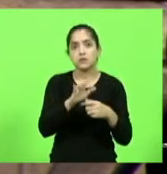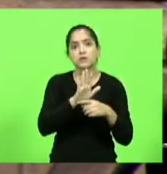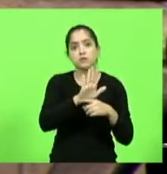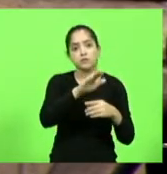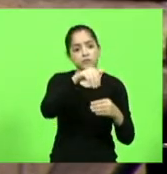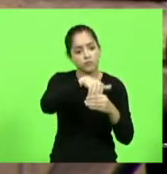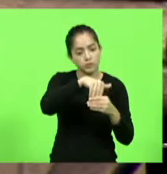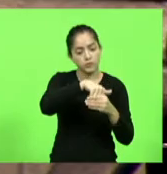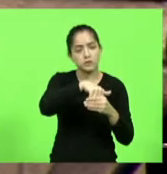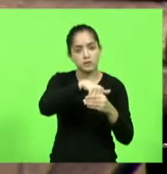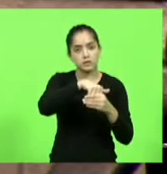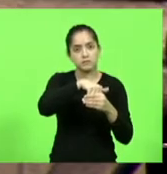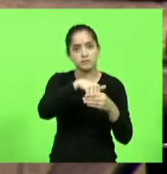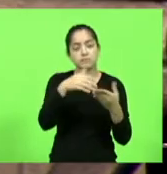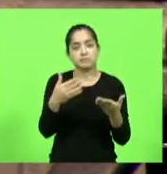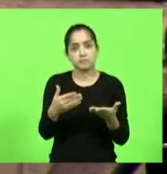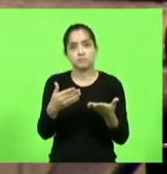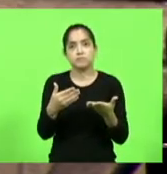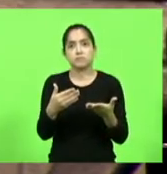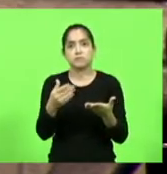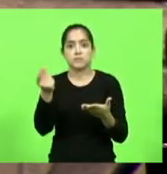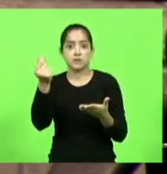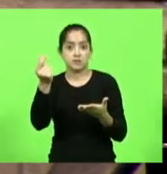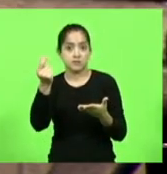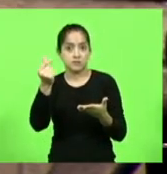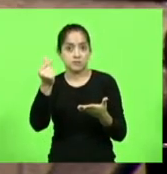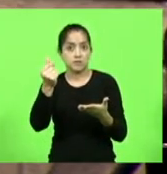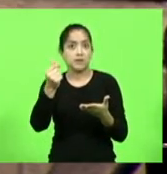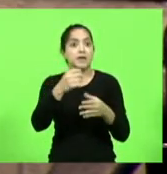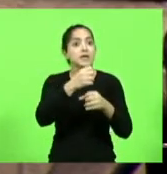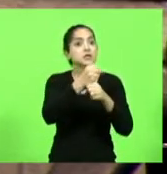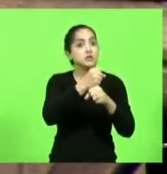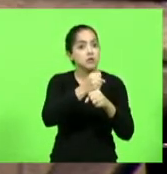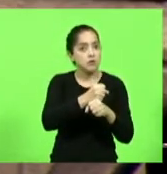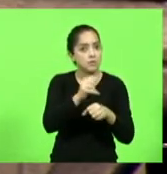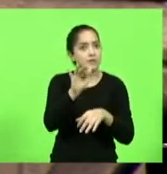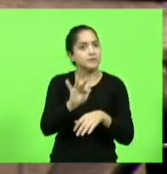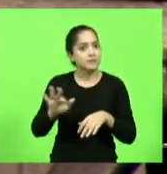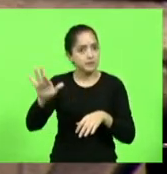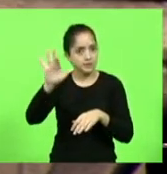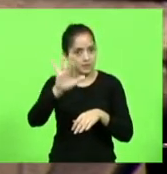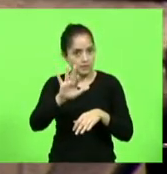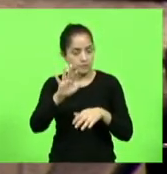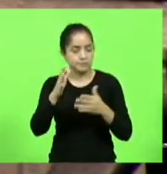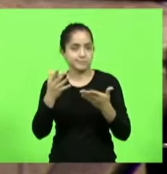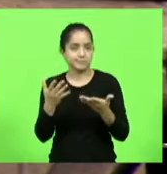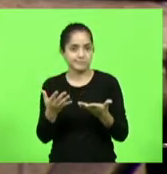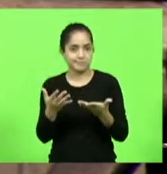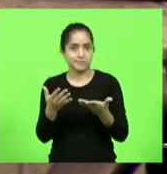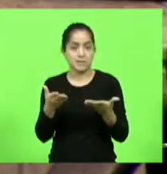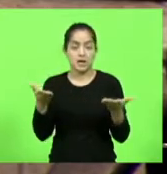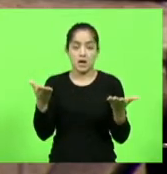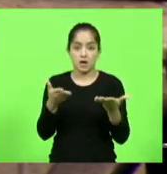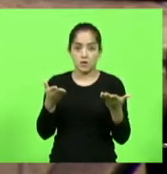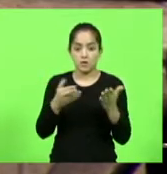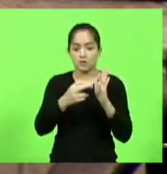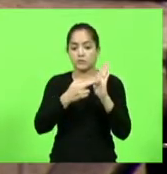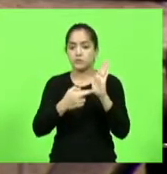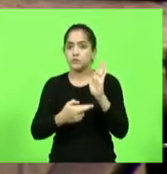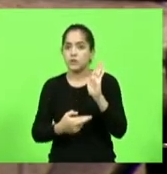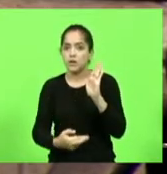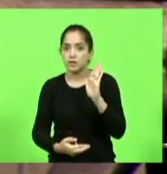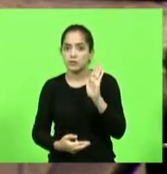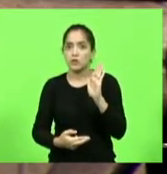Votei a favor que o Estado colocasse dinheiro numa obra federal. E agora eu fiz o relatório